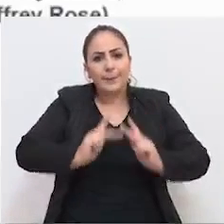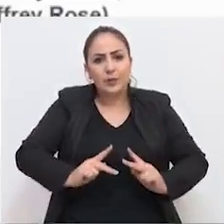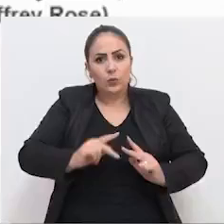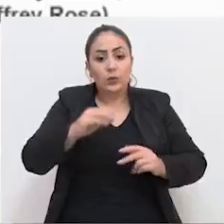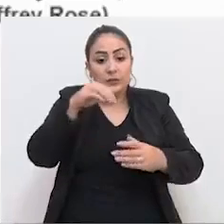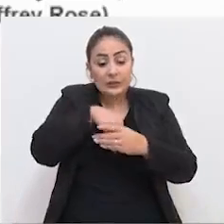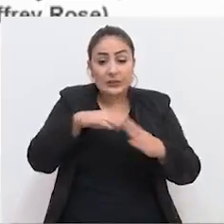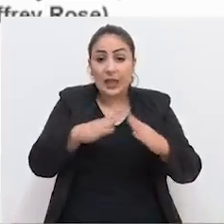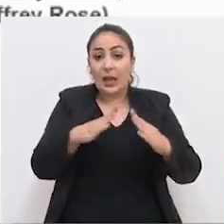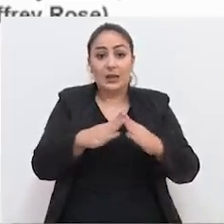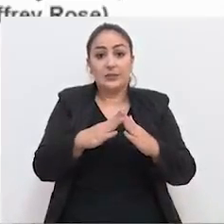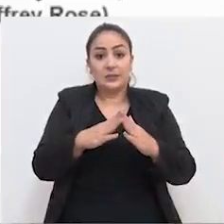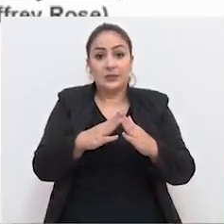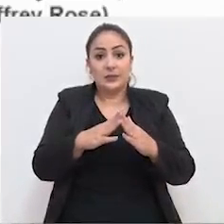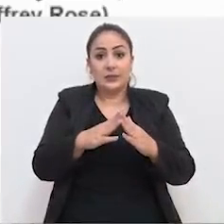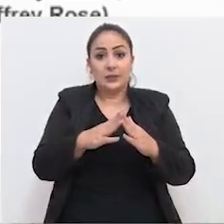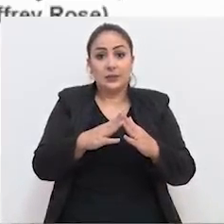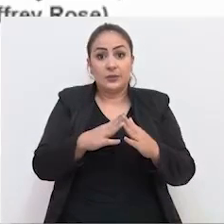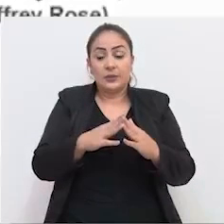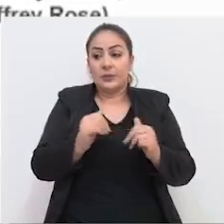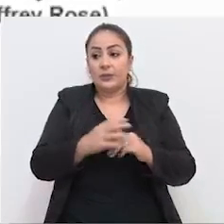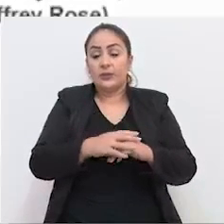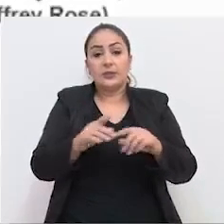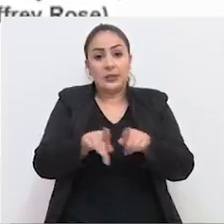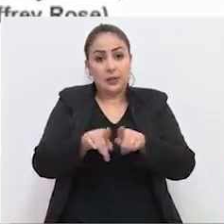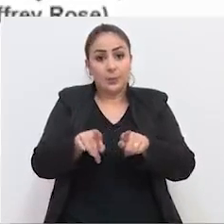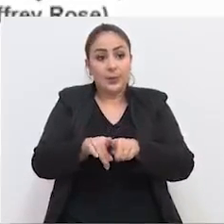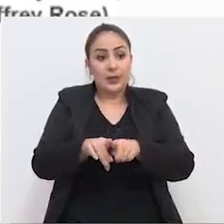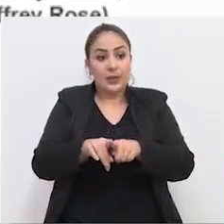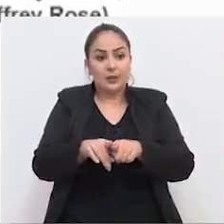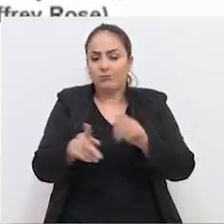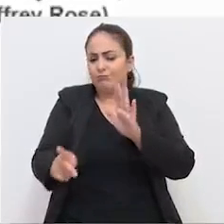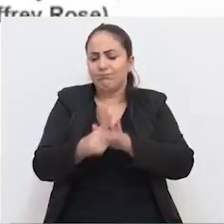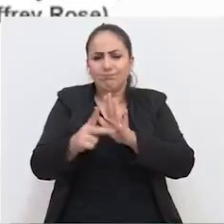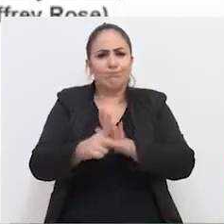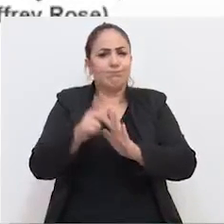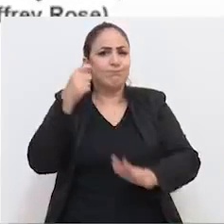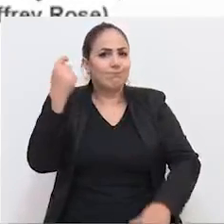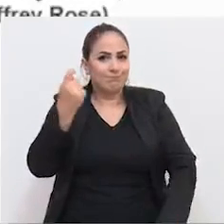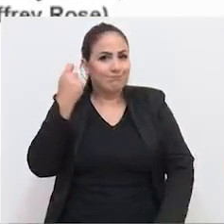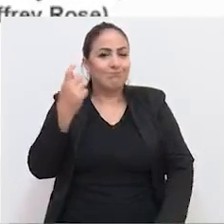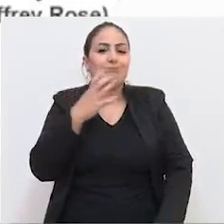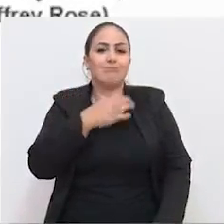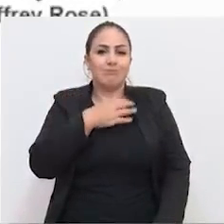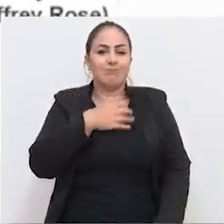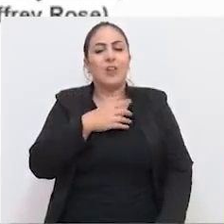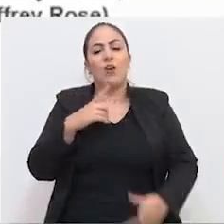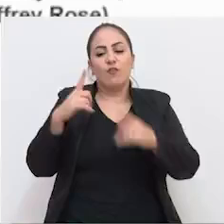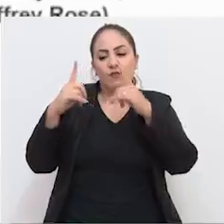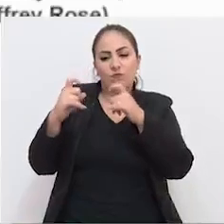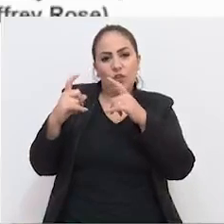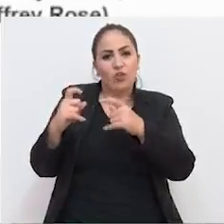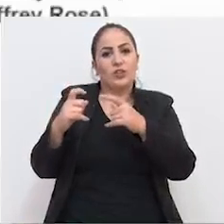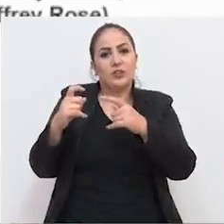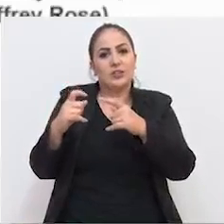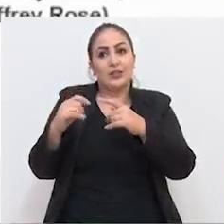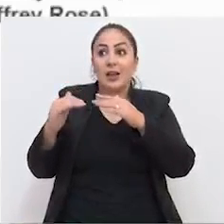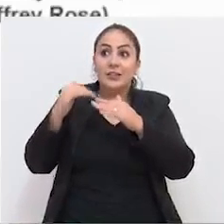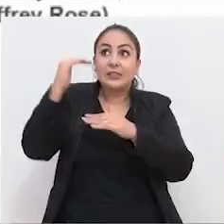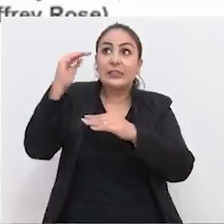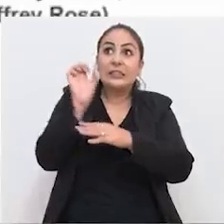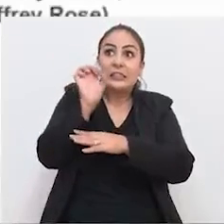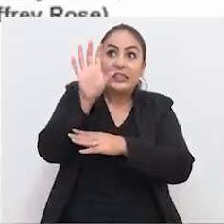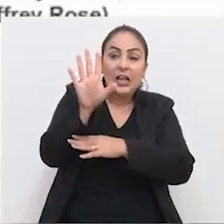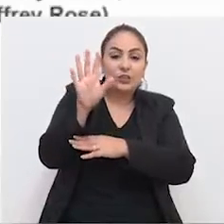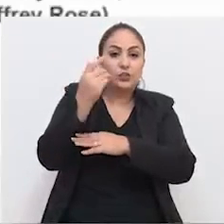num ambiente aí de umas residências bem com o sotaque gaúcho, como dá para ver pela foto da parte de cima